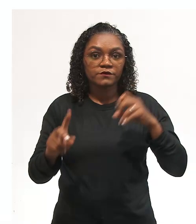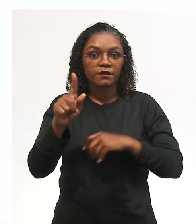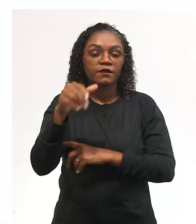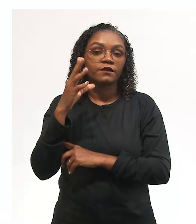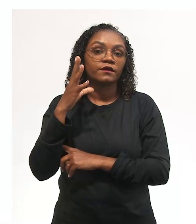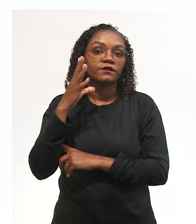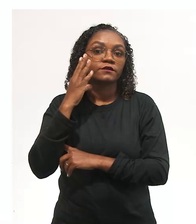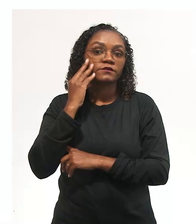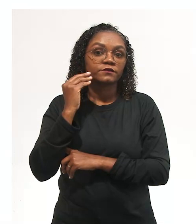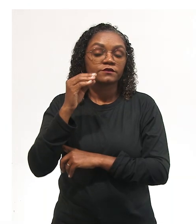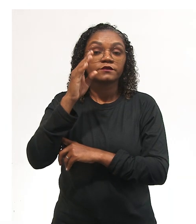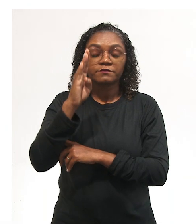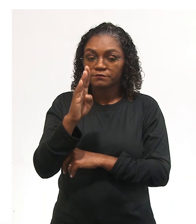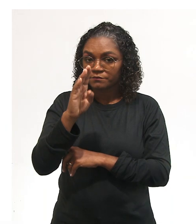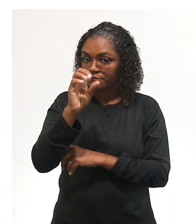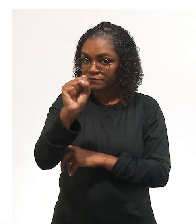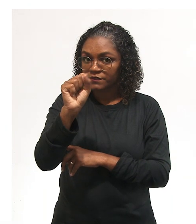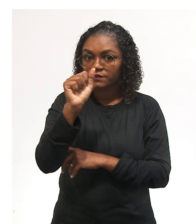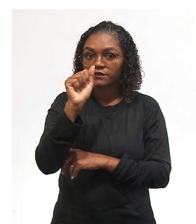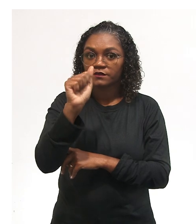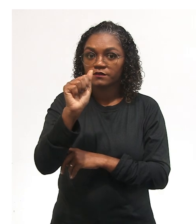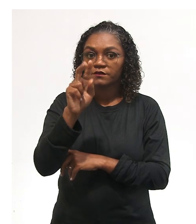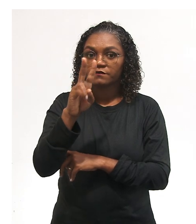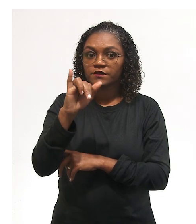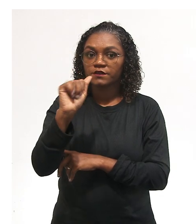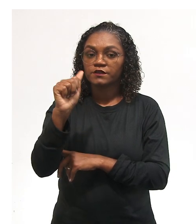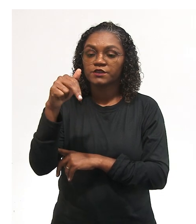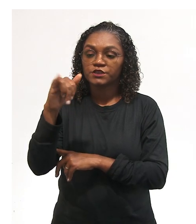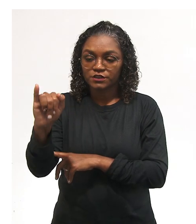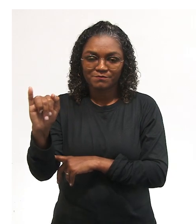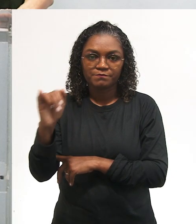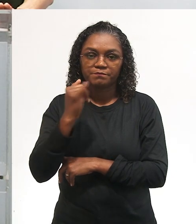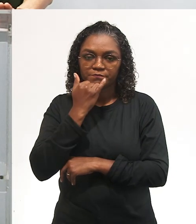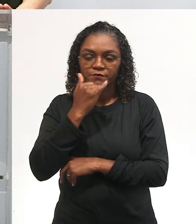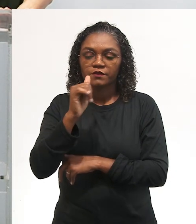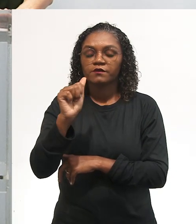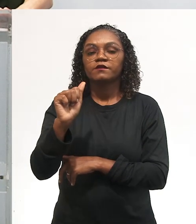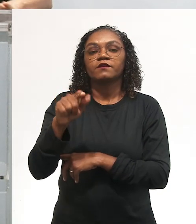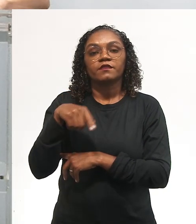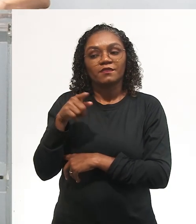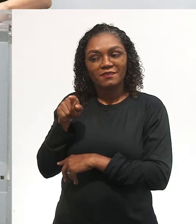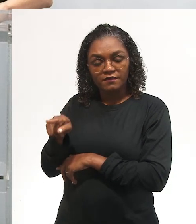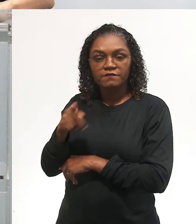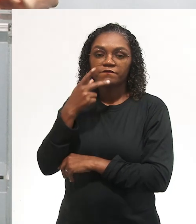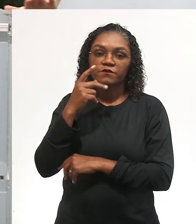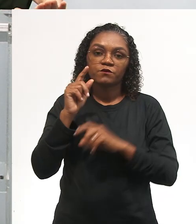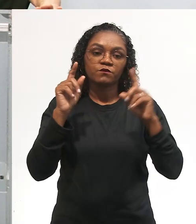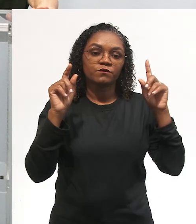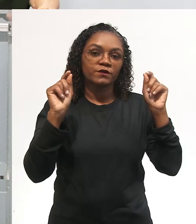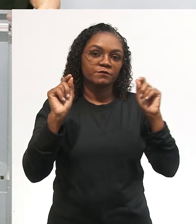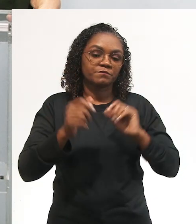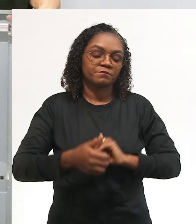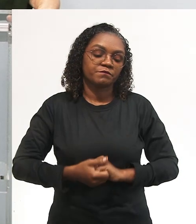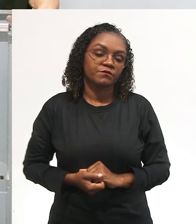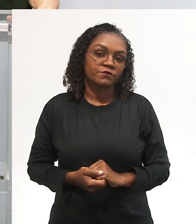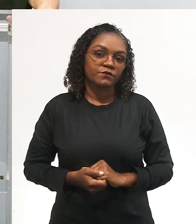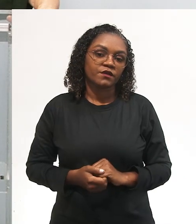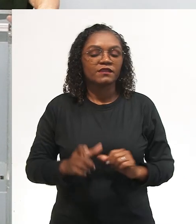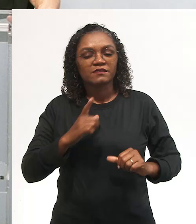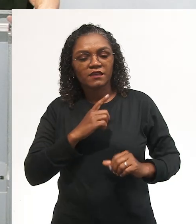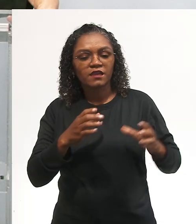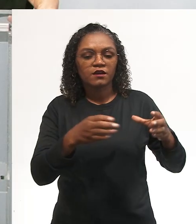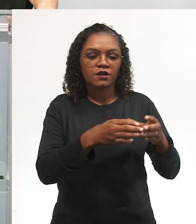do autor Saviani. Houve um tempo na sociedade que determinados conhecimentos eram destinados a determinadas